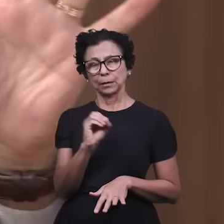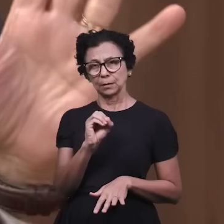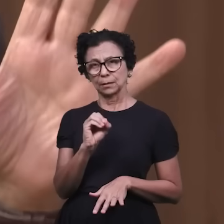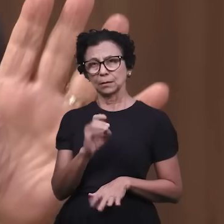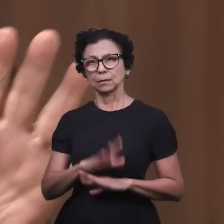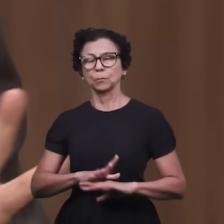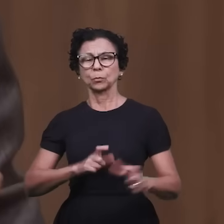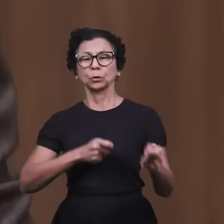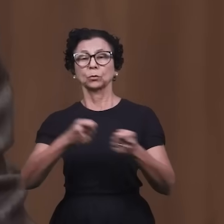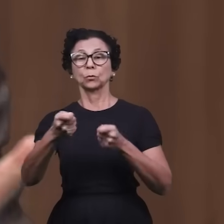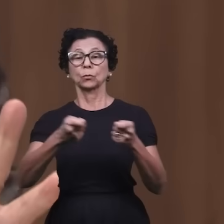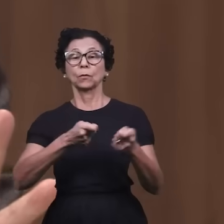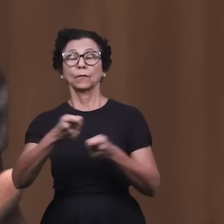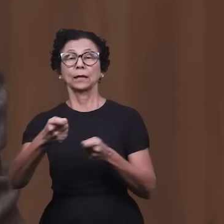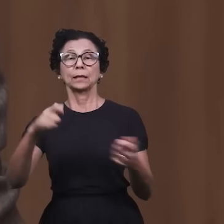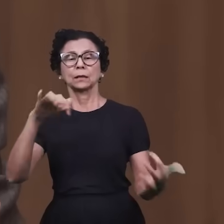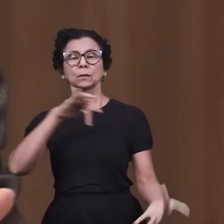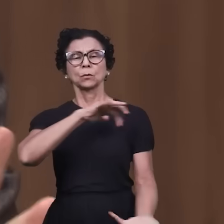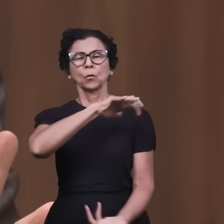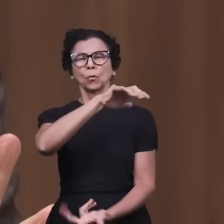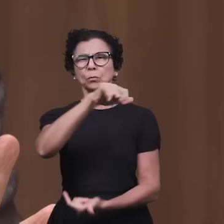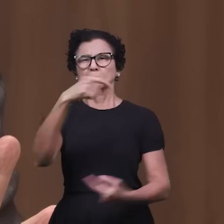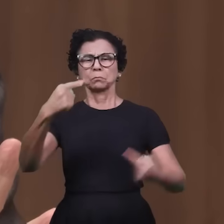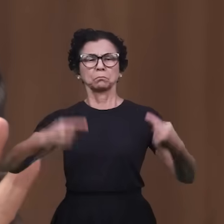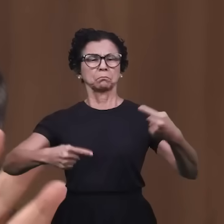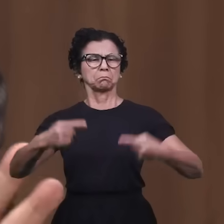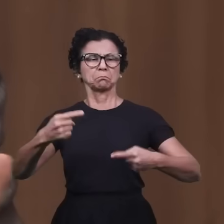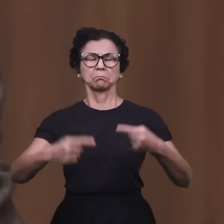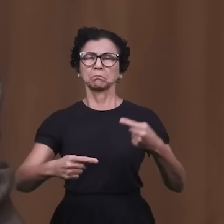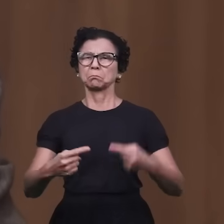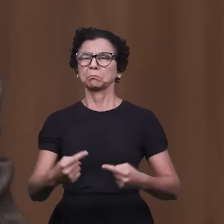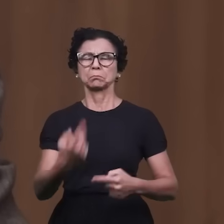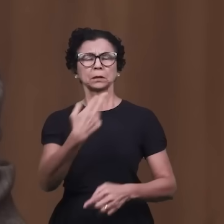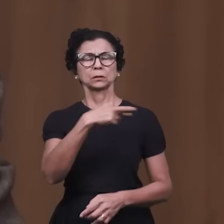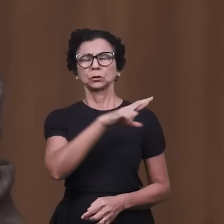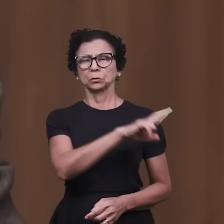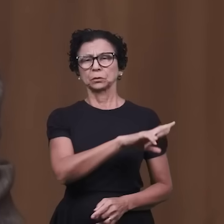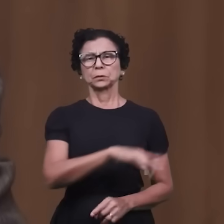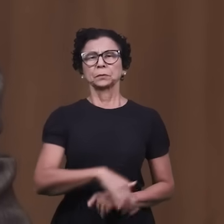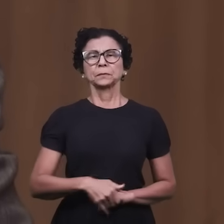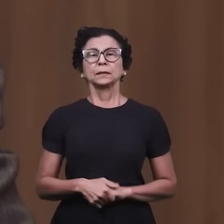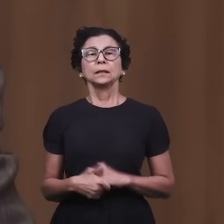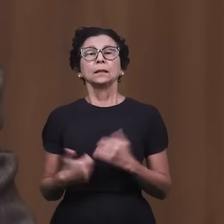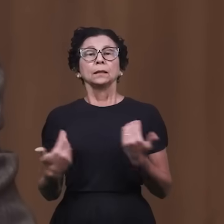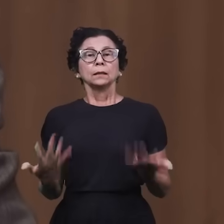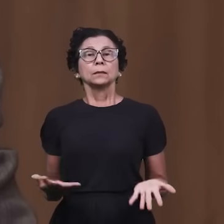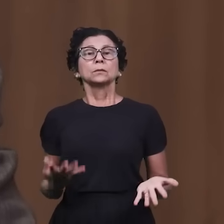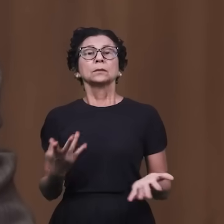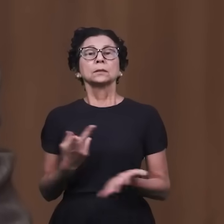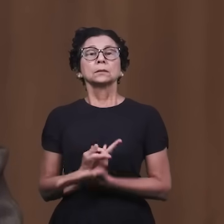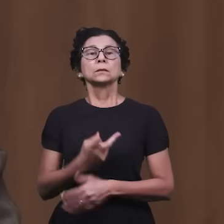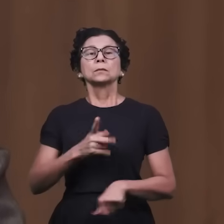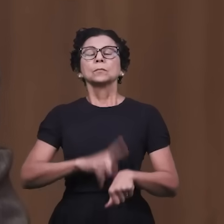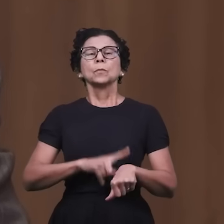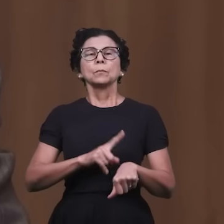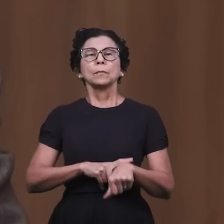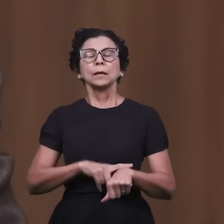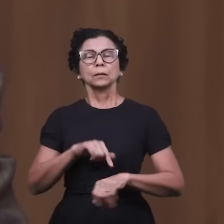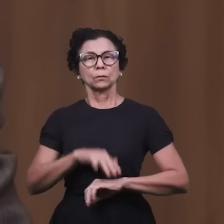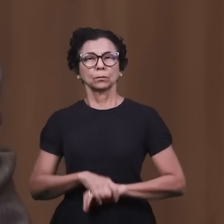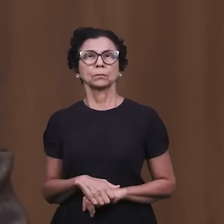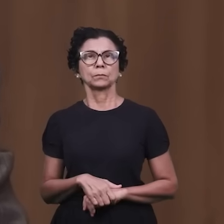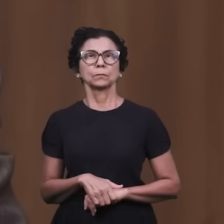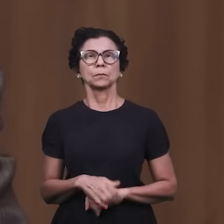o governo do mundo inteiro, tanto político quanto econômico e também religioso. E aí, portanto, chegou um momento que